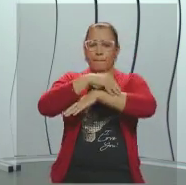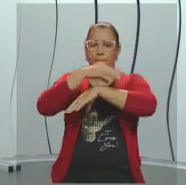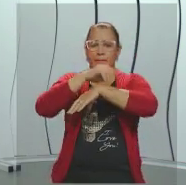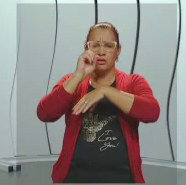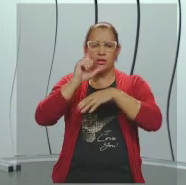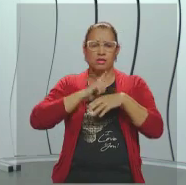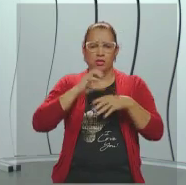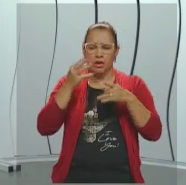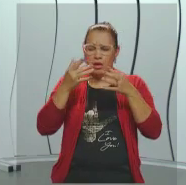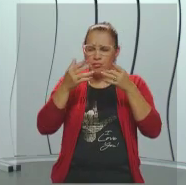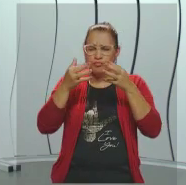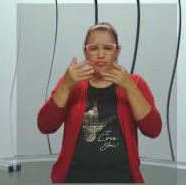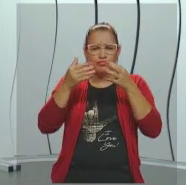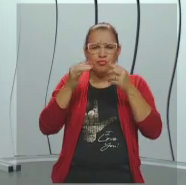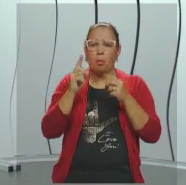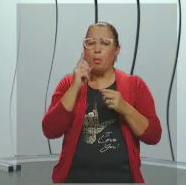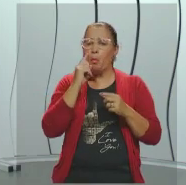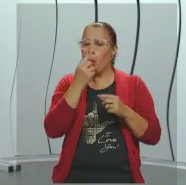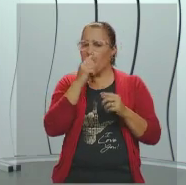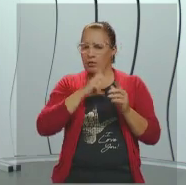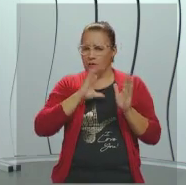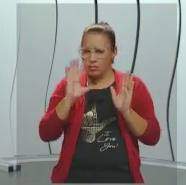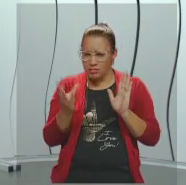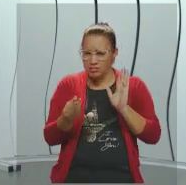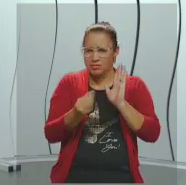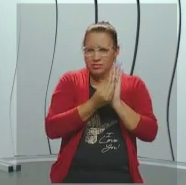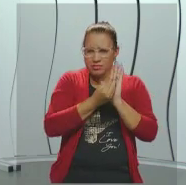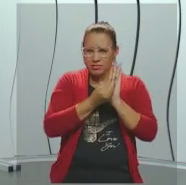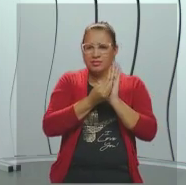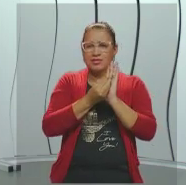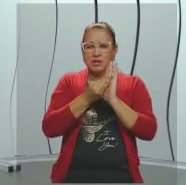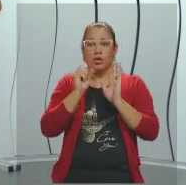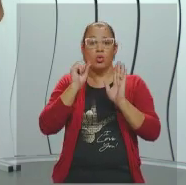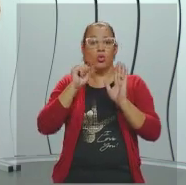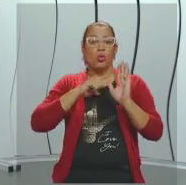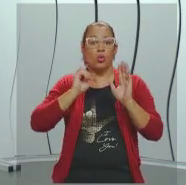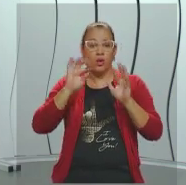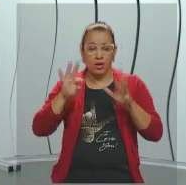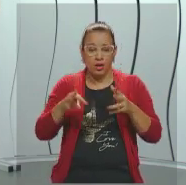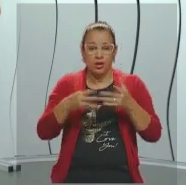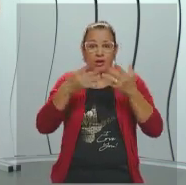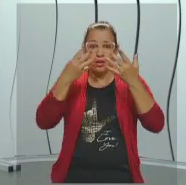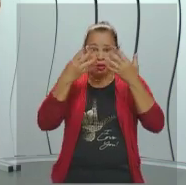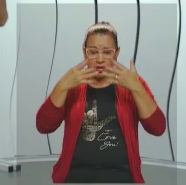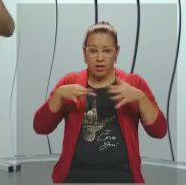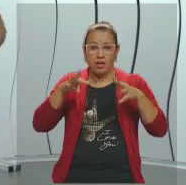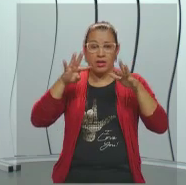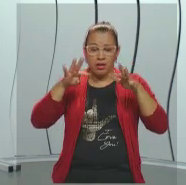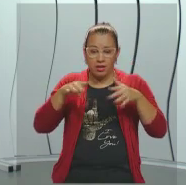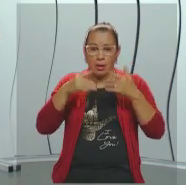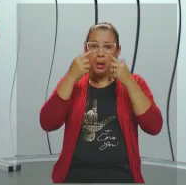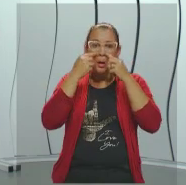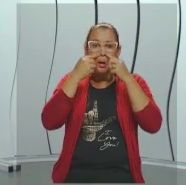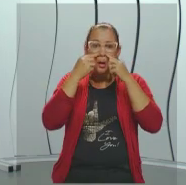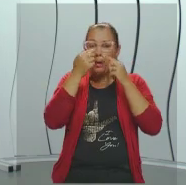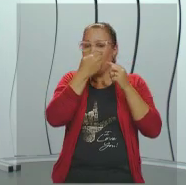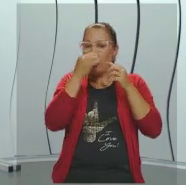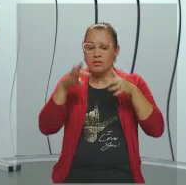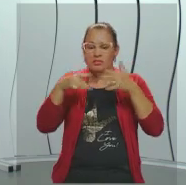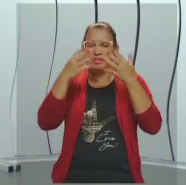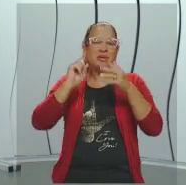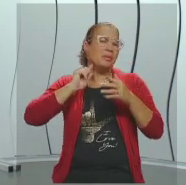pelos, mas eles são estruturas nas células que fazem um batimento e conseguem empurrar esse muco para cima, tirando